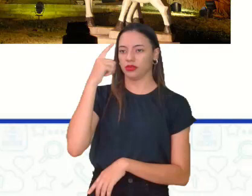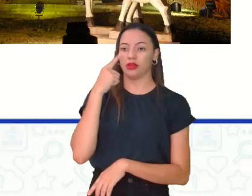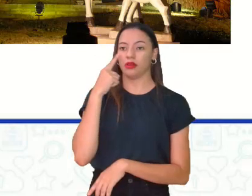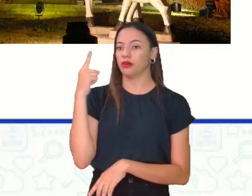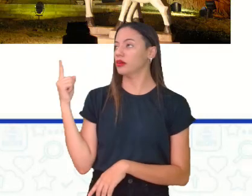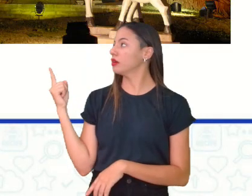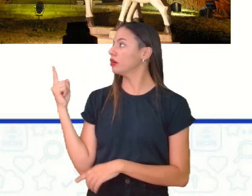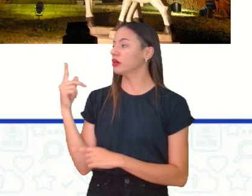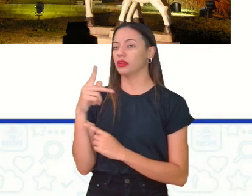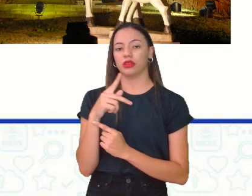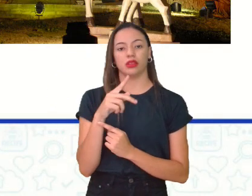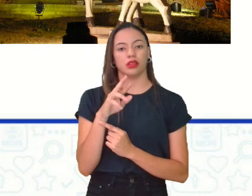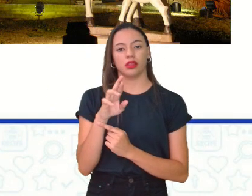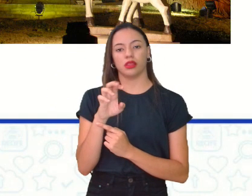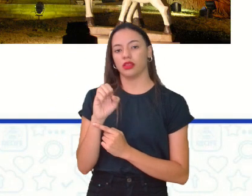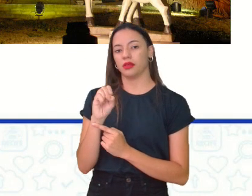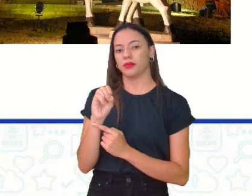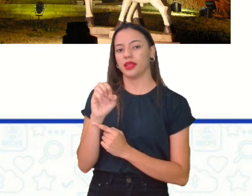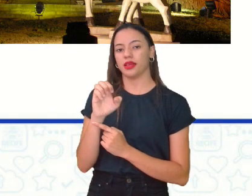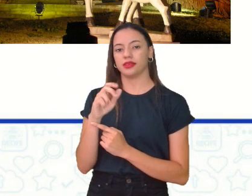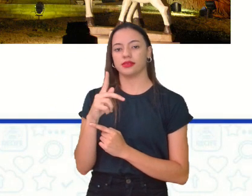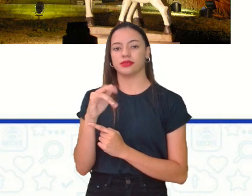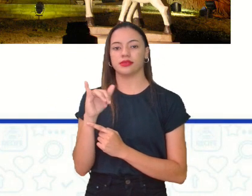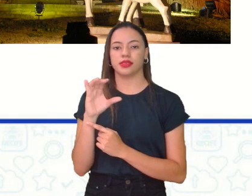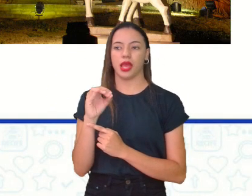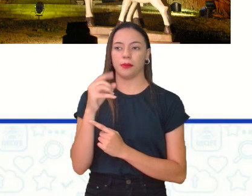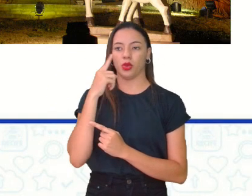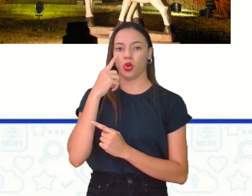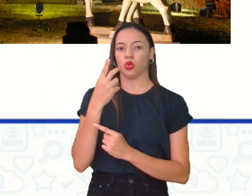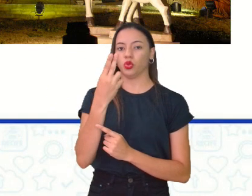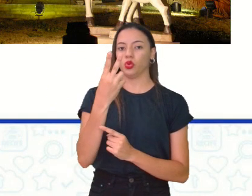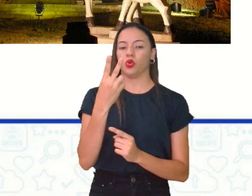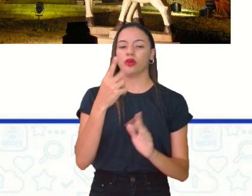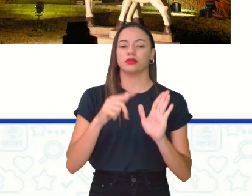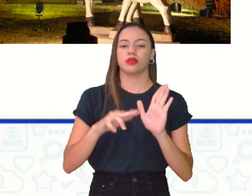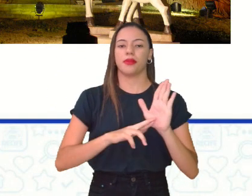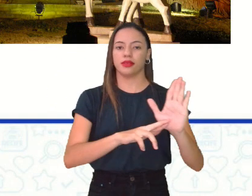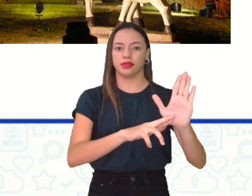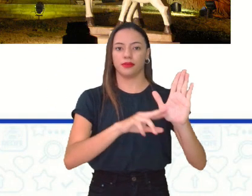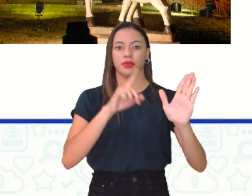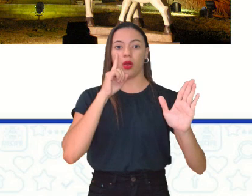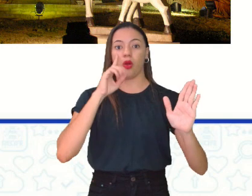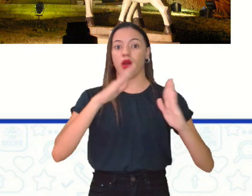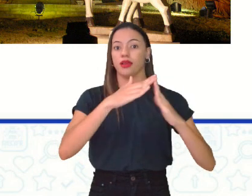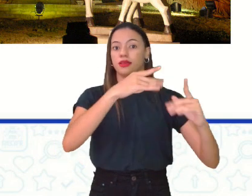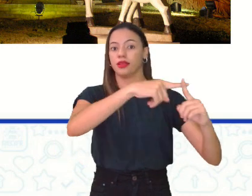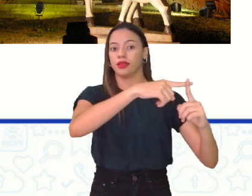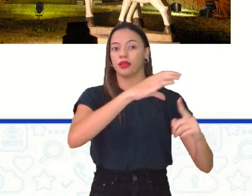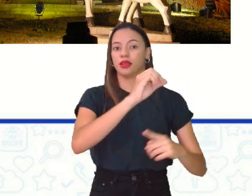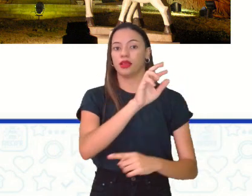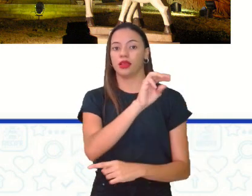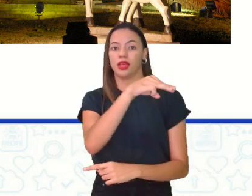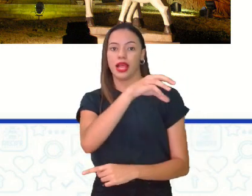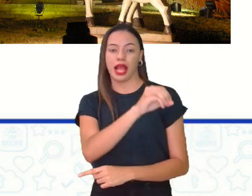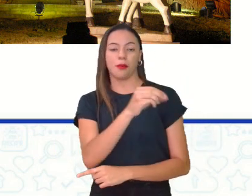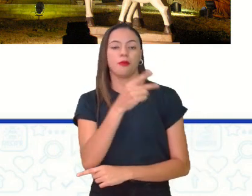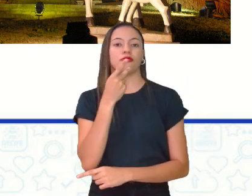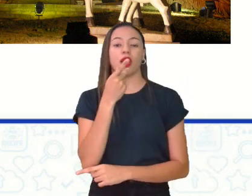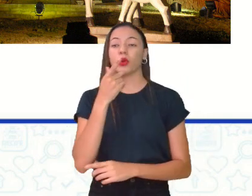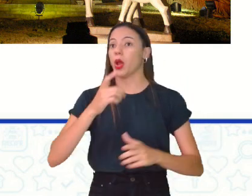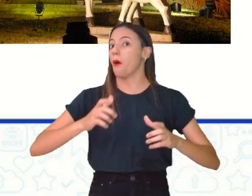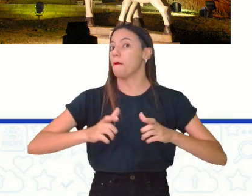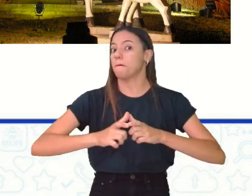presépio, aí tem duas representações, o presépio lá da Igreja do Carmo, em Olinda, dizem que é o maior presépio do